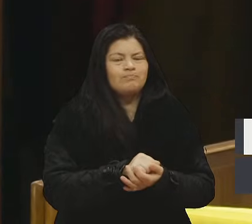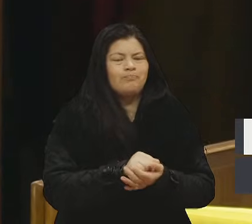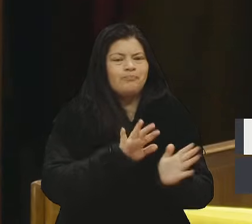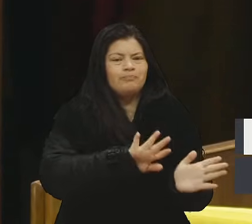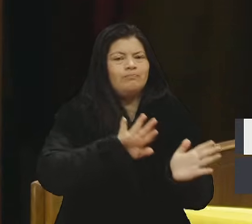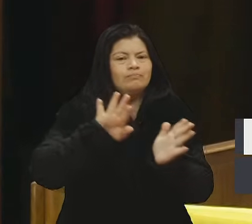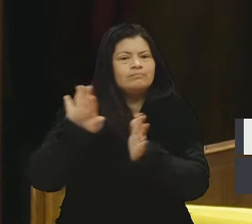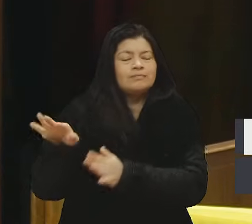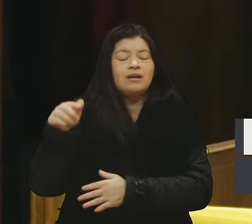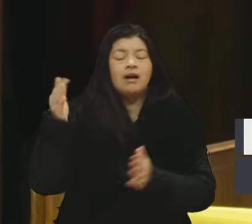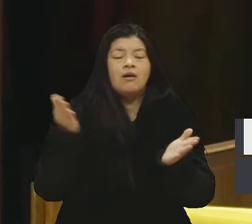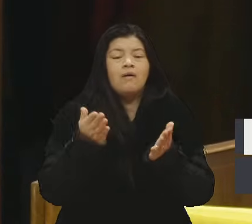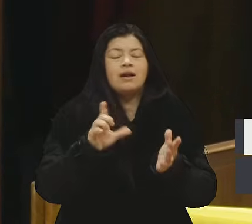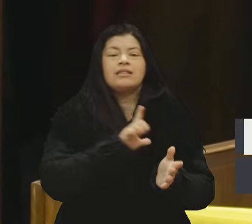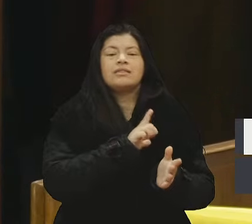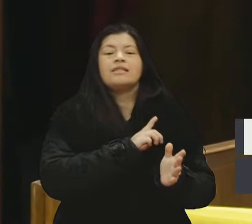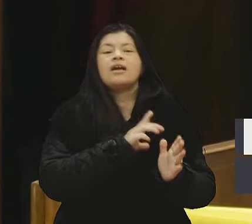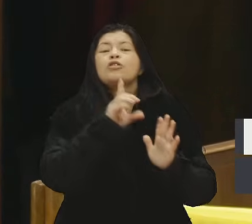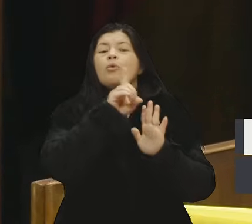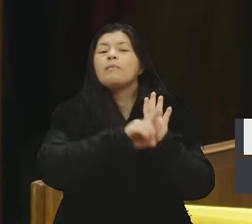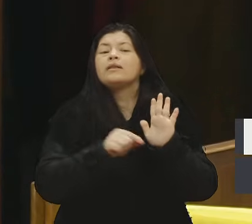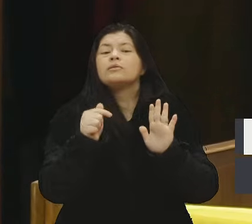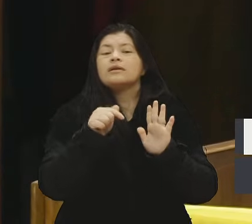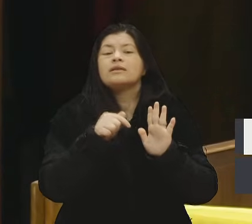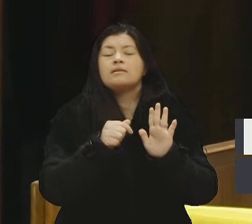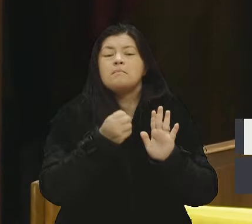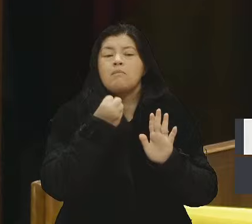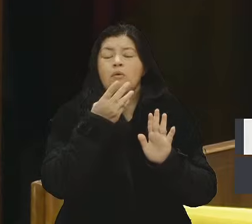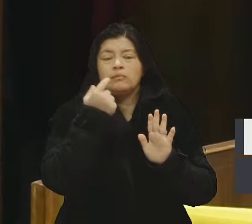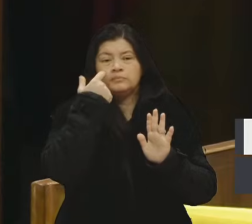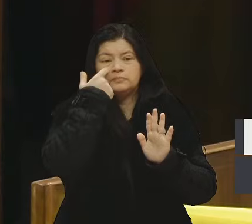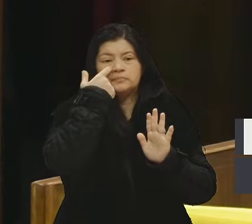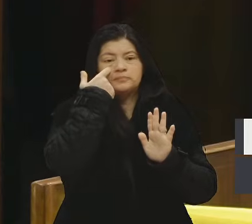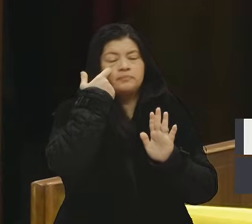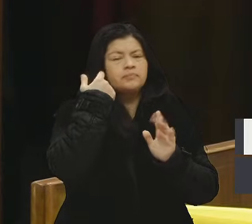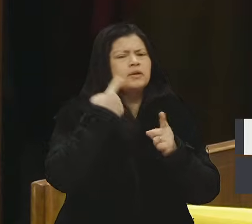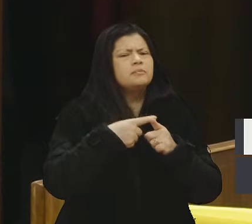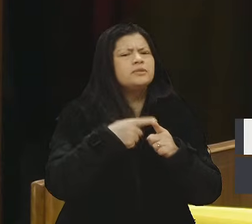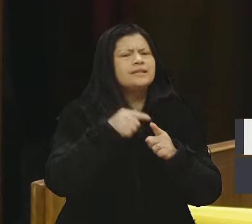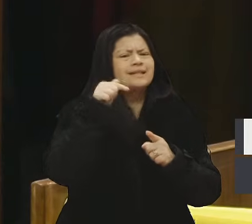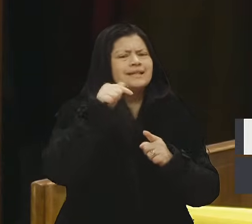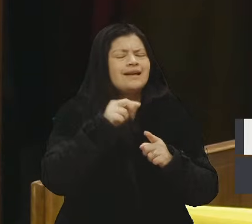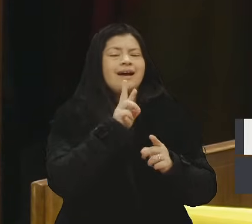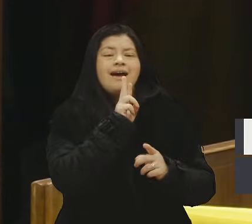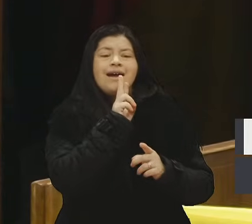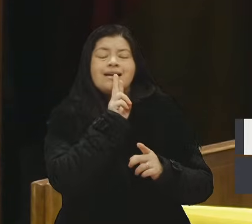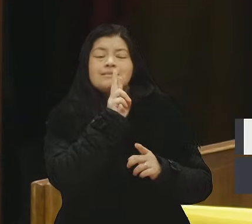aqui eu tenho um documento muito legal, porque isso aqui foi uma resposta